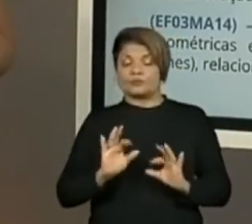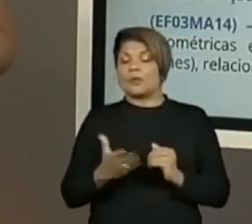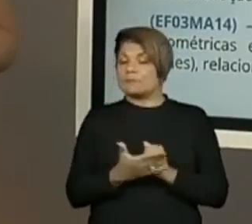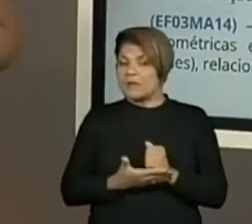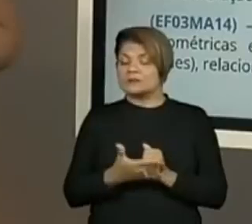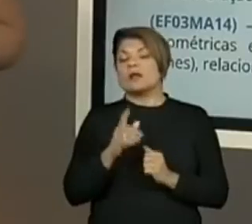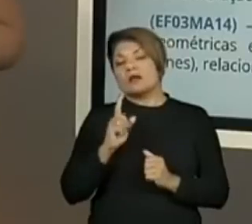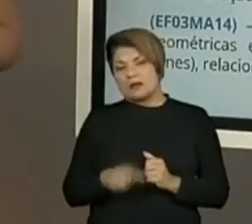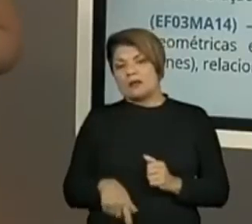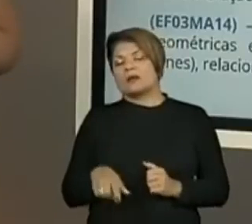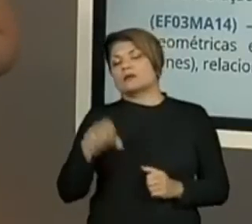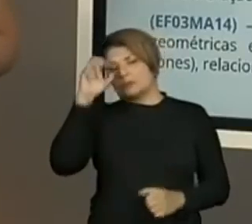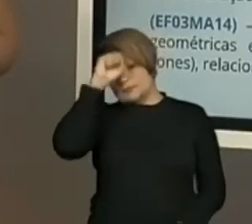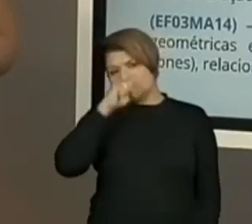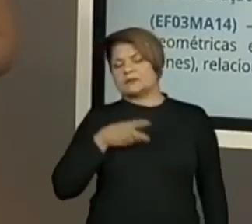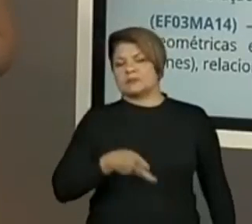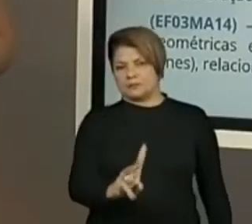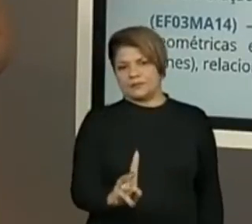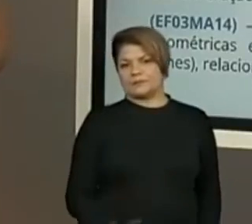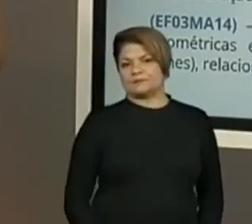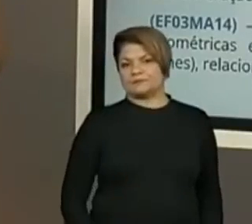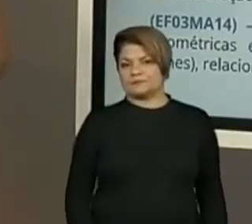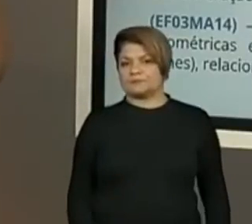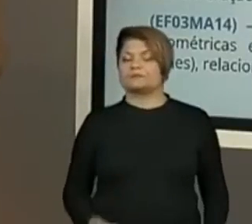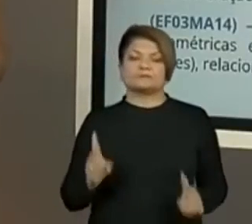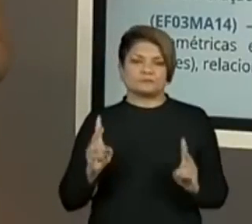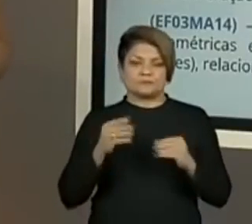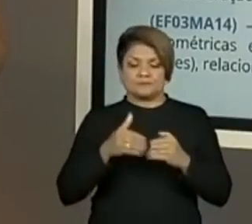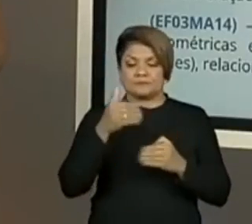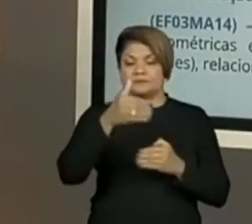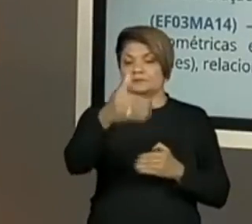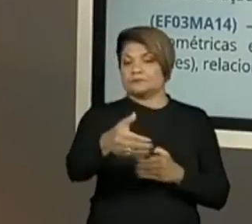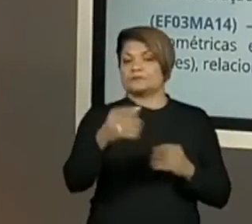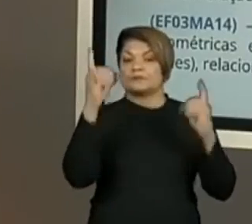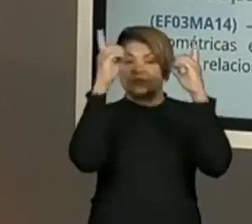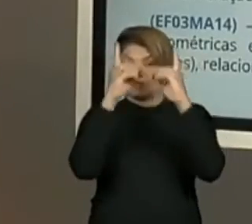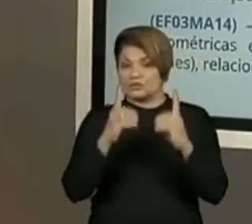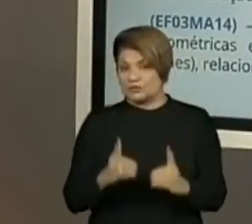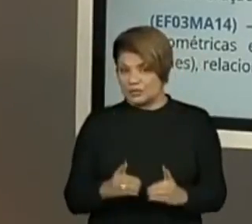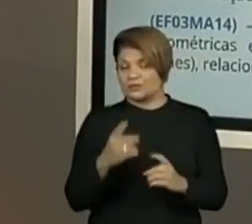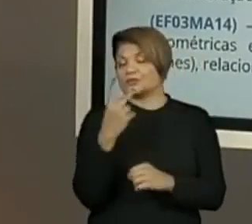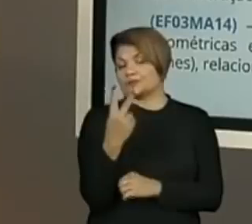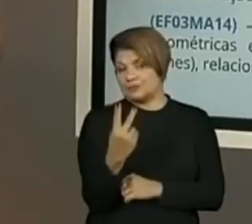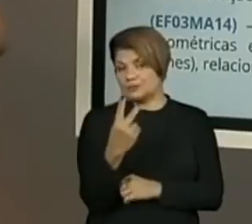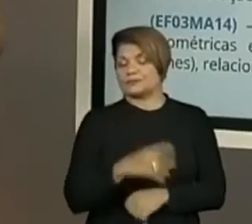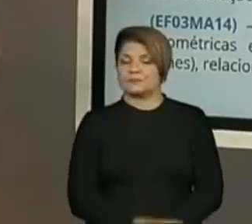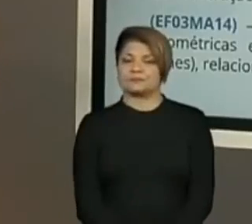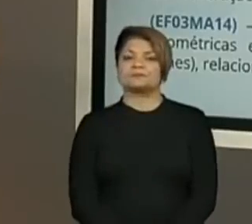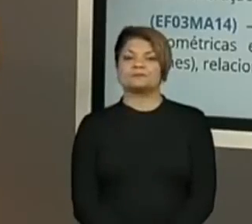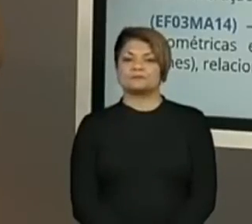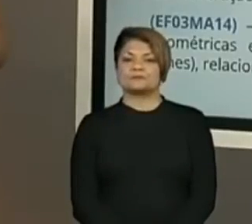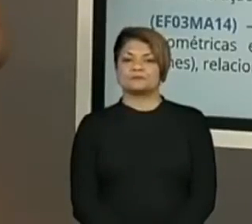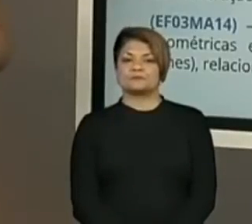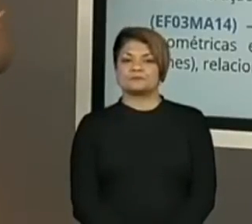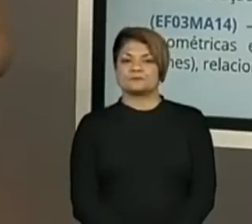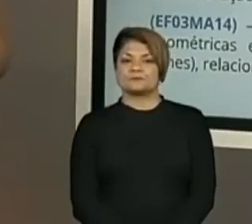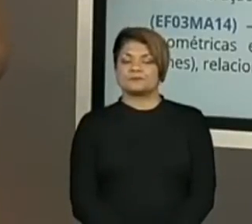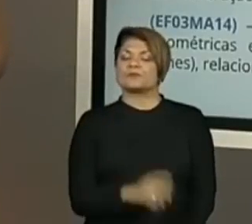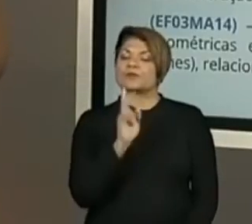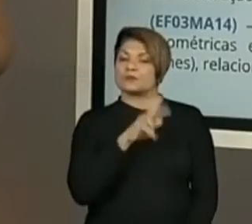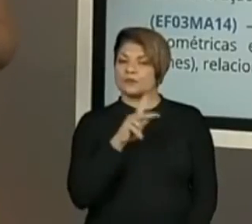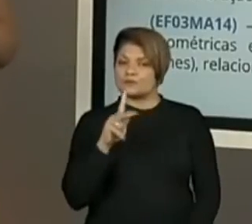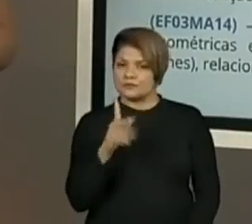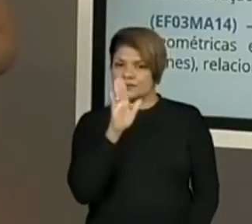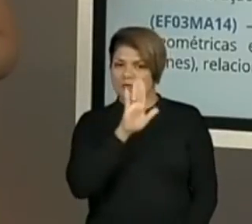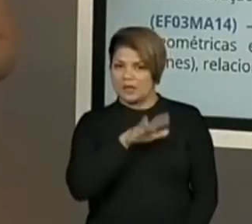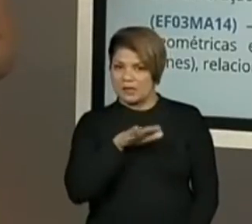o mesmo que está lá no Aprender Sempre, sequência didática 2, tá bom? Professores e